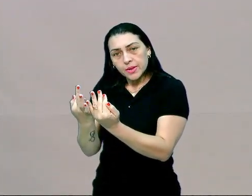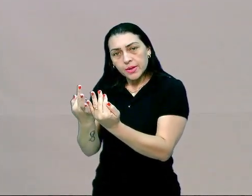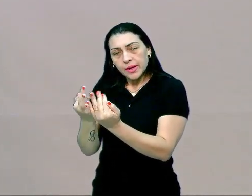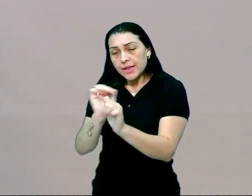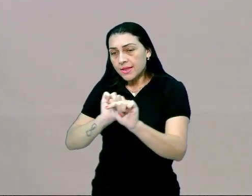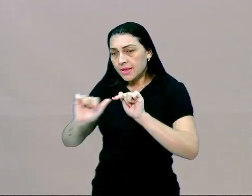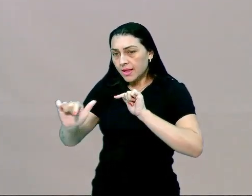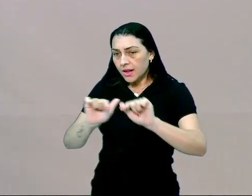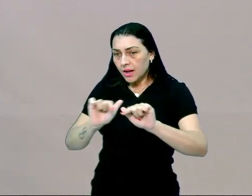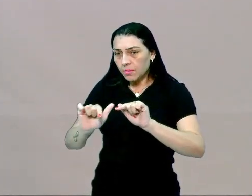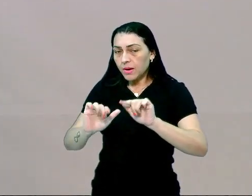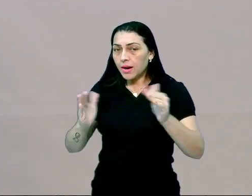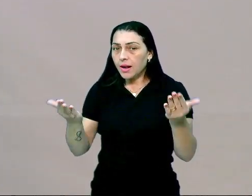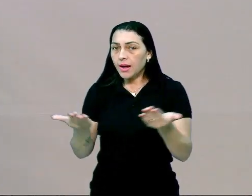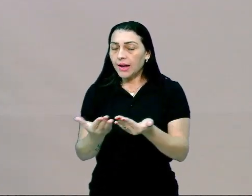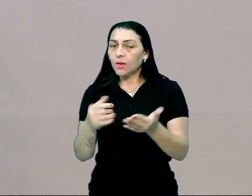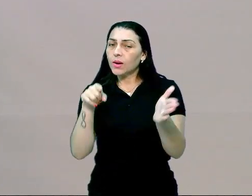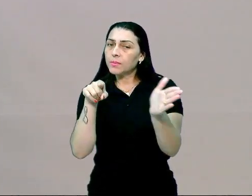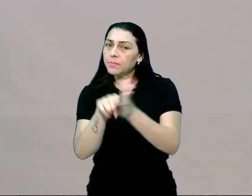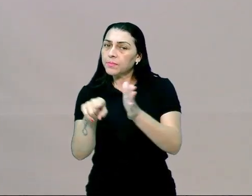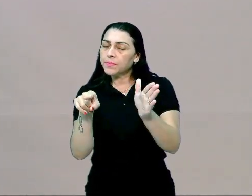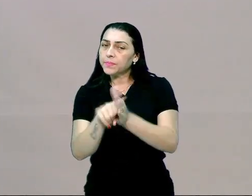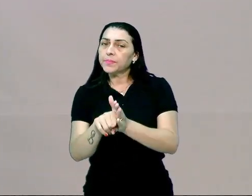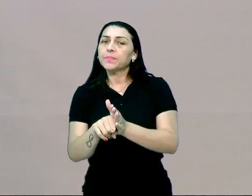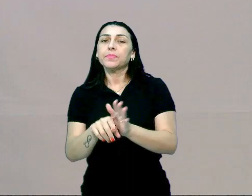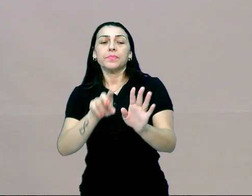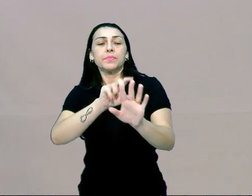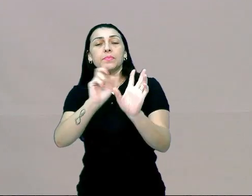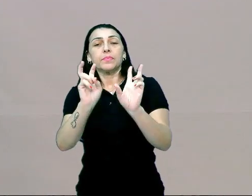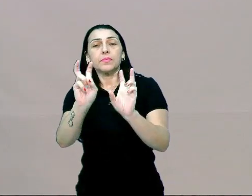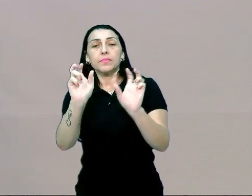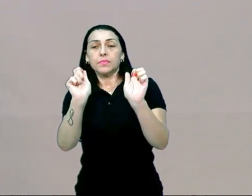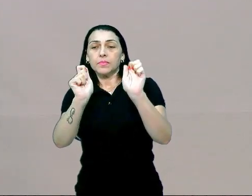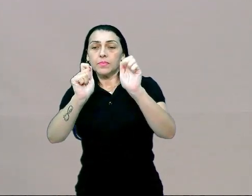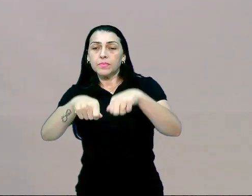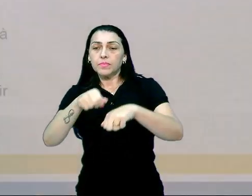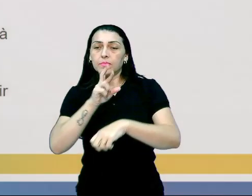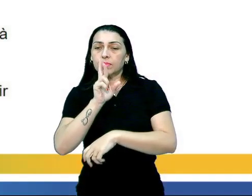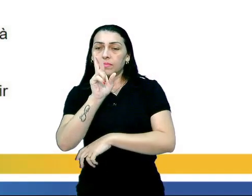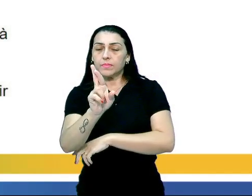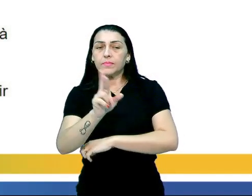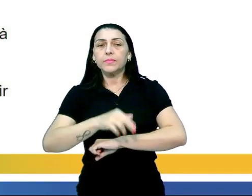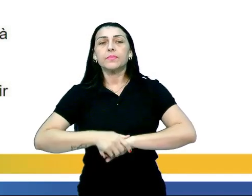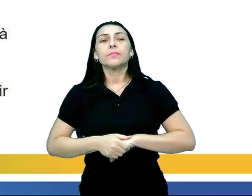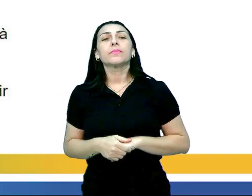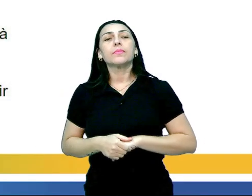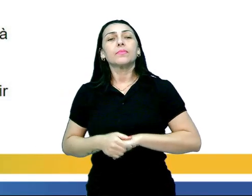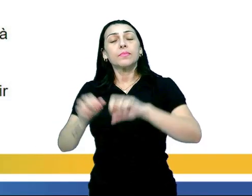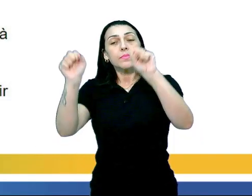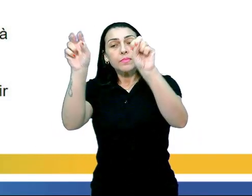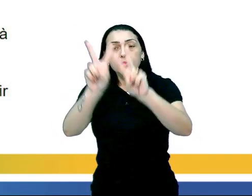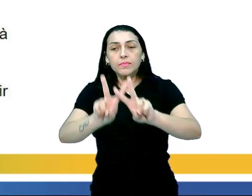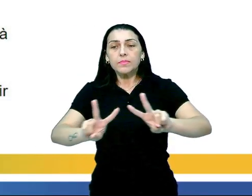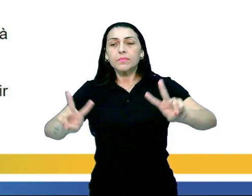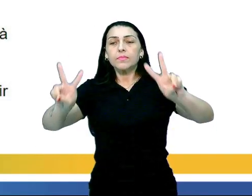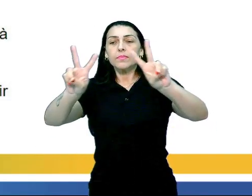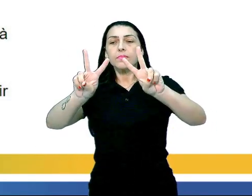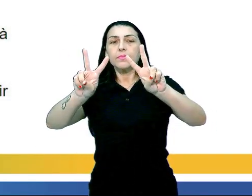Agora nós vamos para o comando da questão e as 5 possibilidades de resposta.